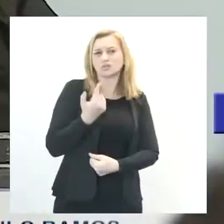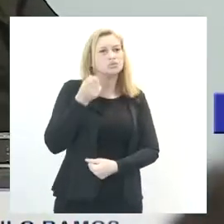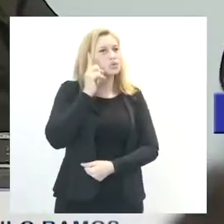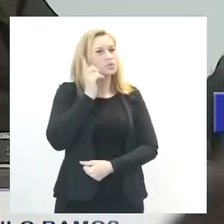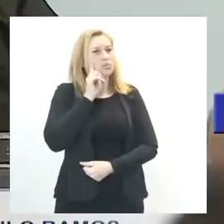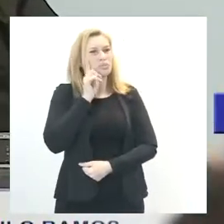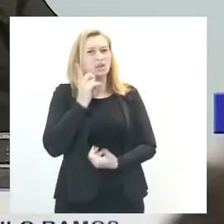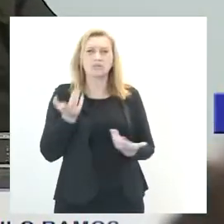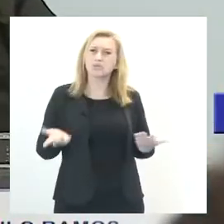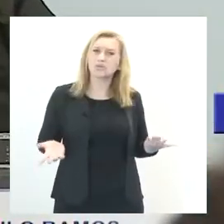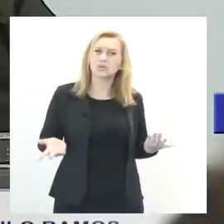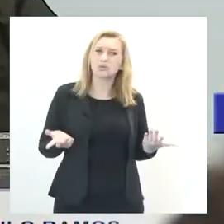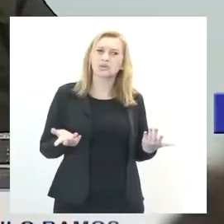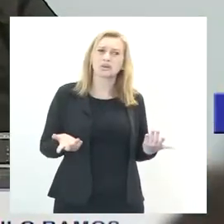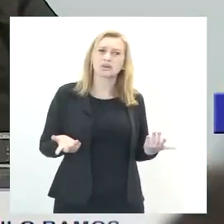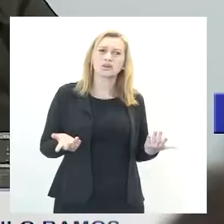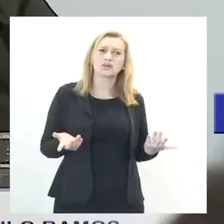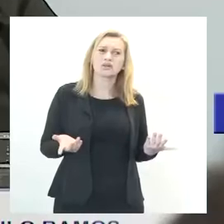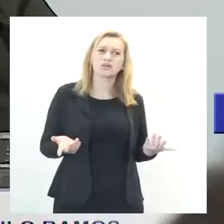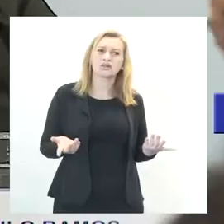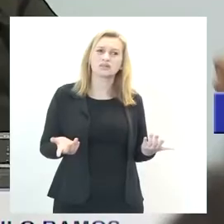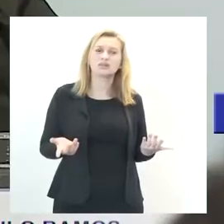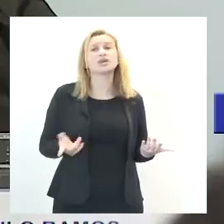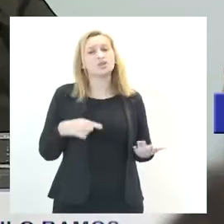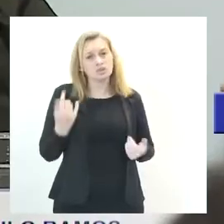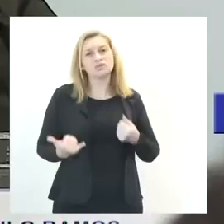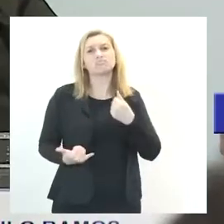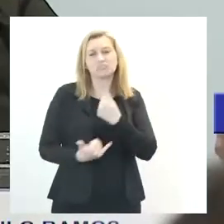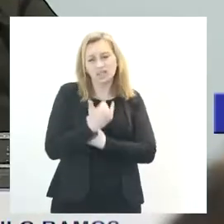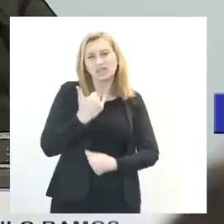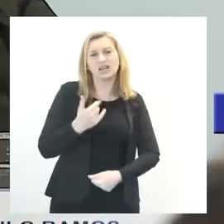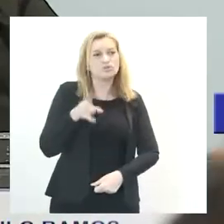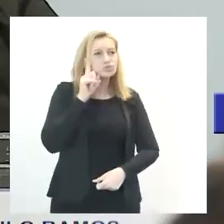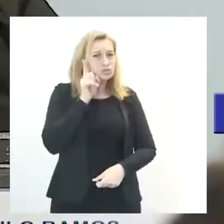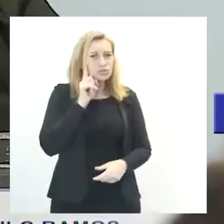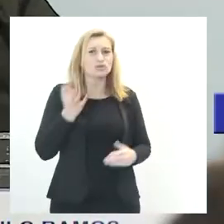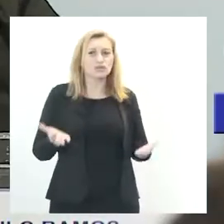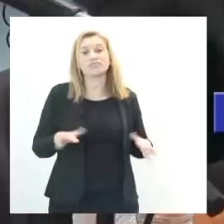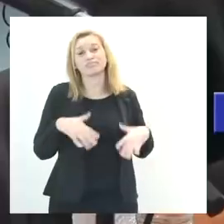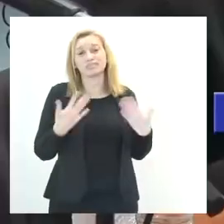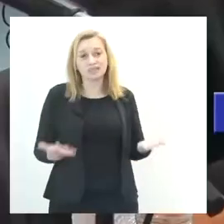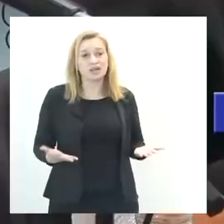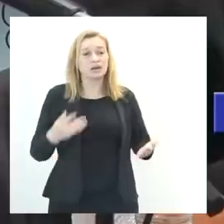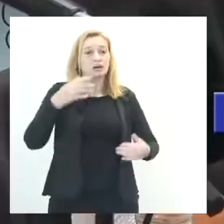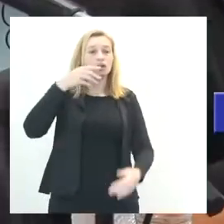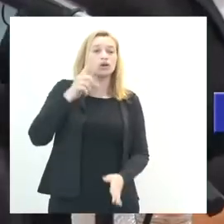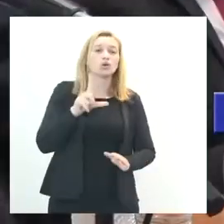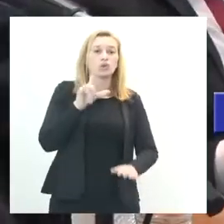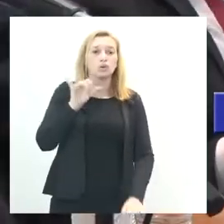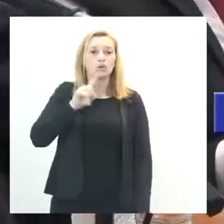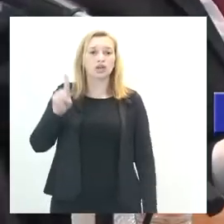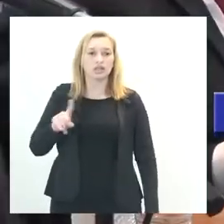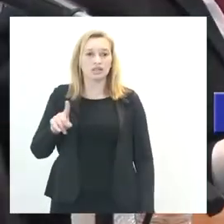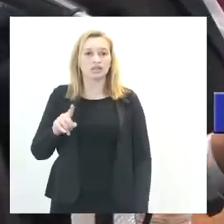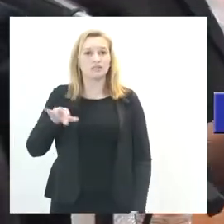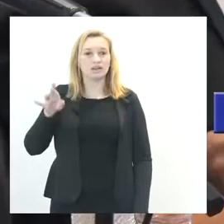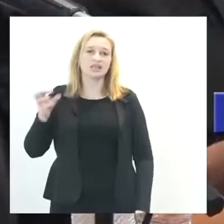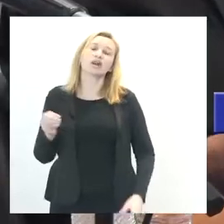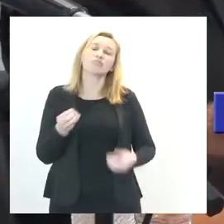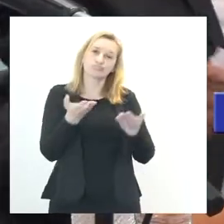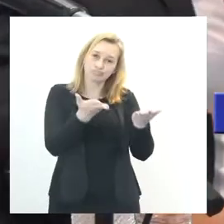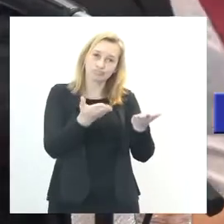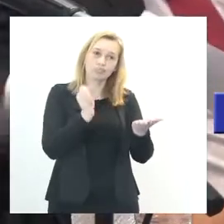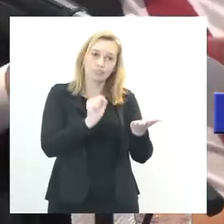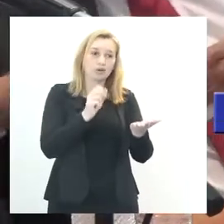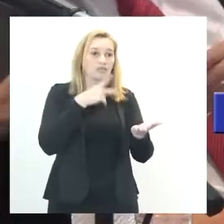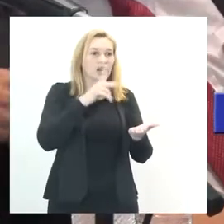necessário à moralidade pública nós estamos encarados então alguns Marcelo por favor você com a palavra